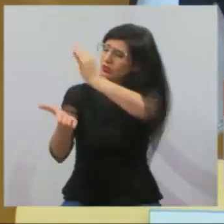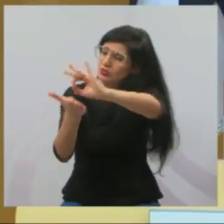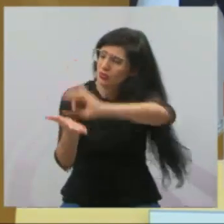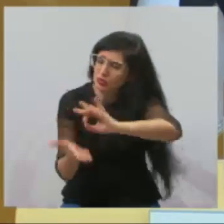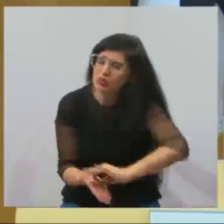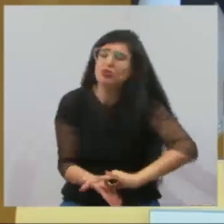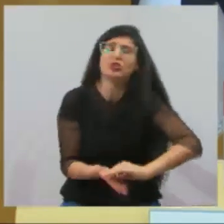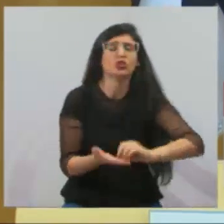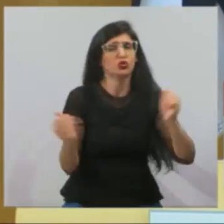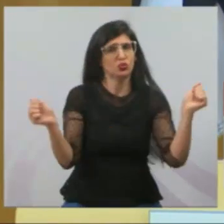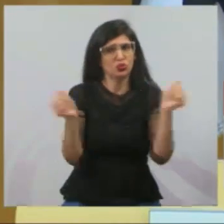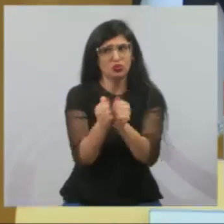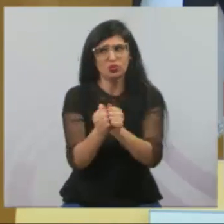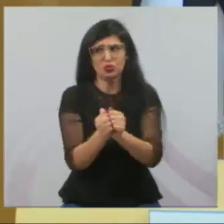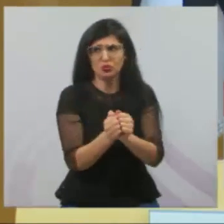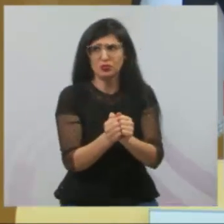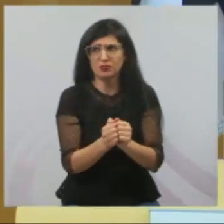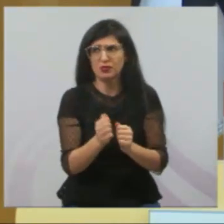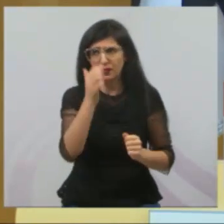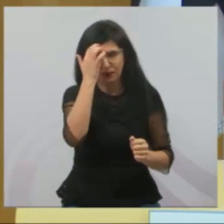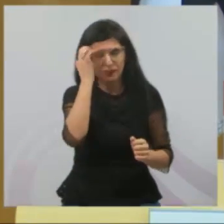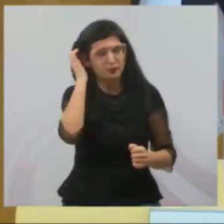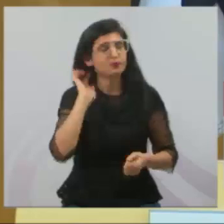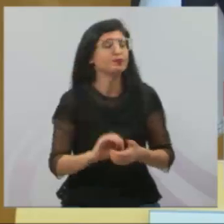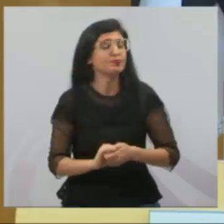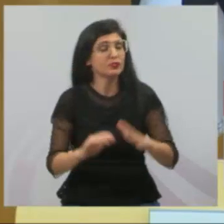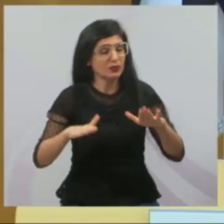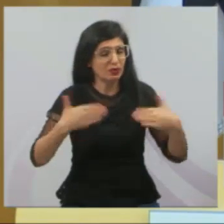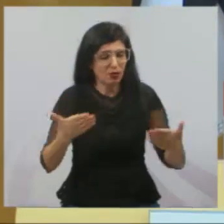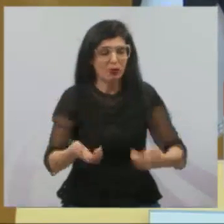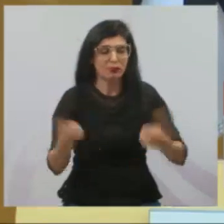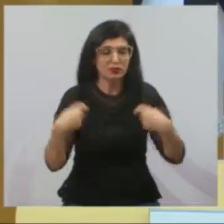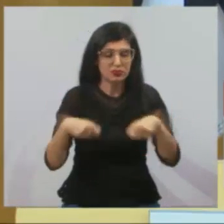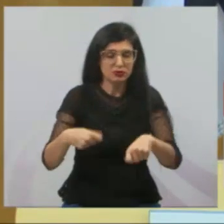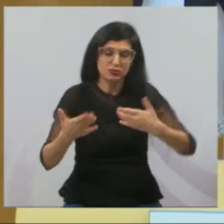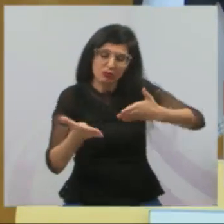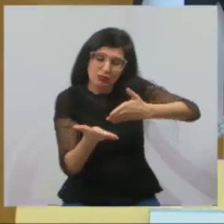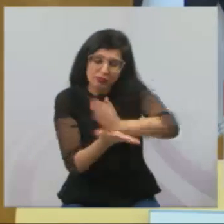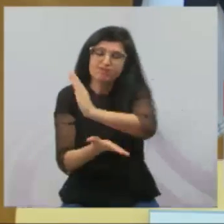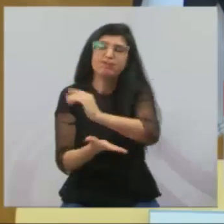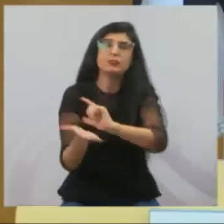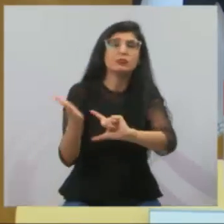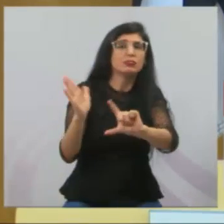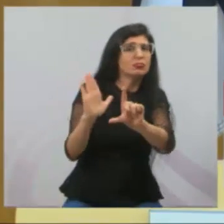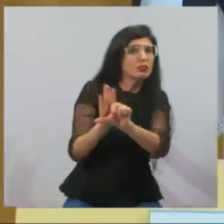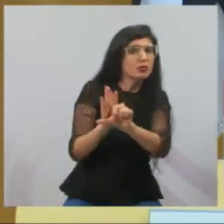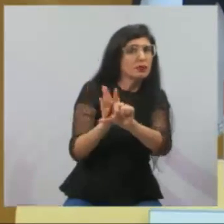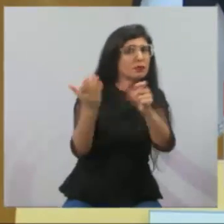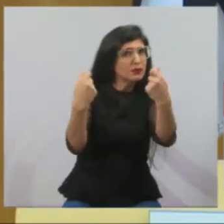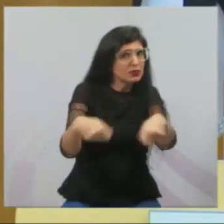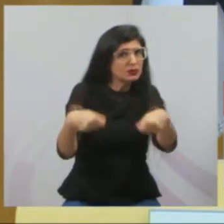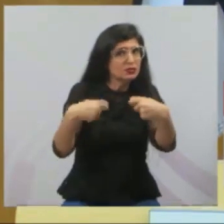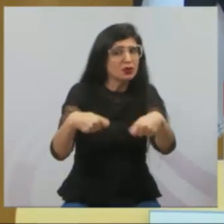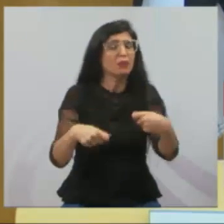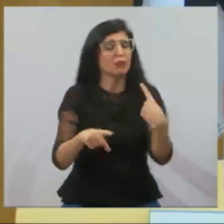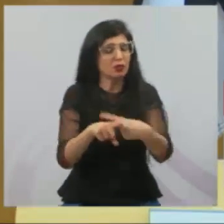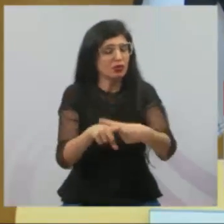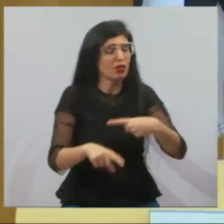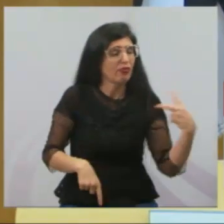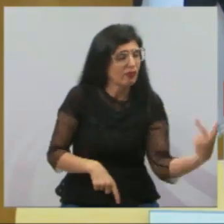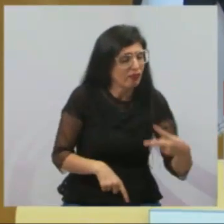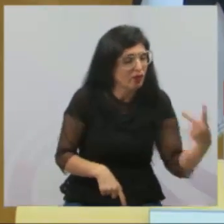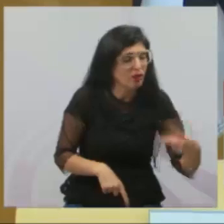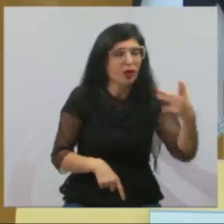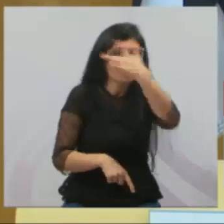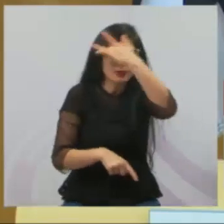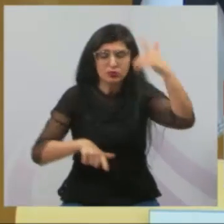aqui, em caso de necessidade legal da sanção do novo regime de custeio previdenciário de Jacareí, sejam adotadas as medidas de valorização do